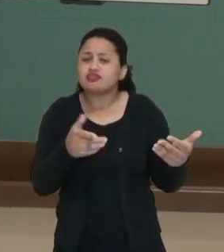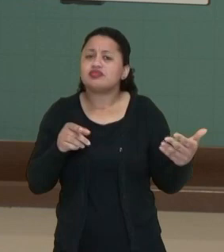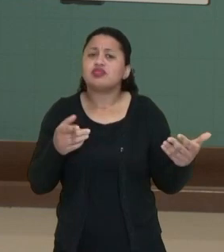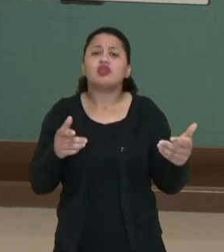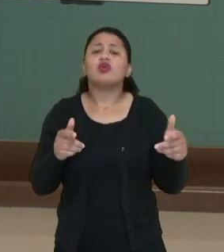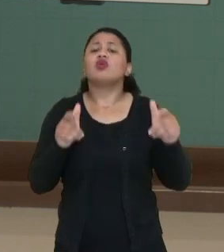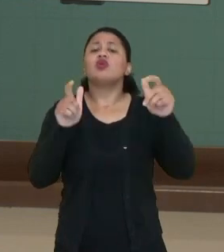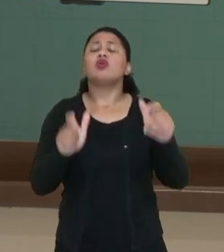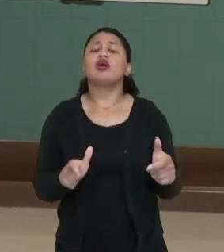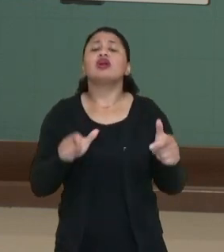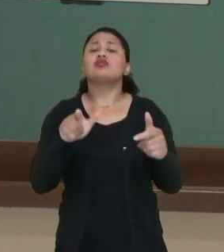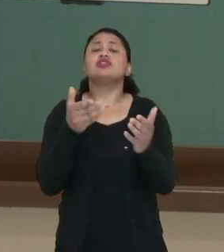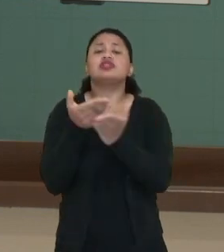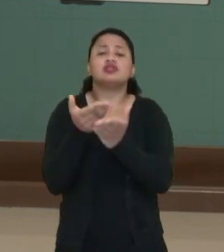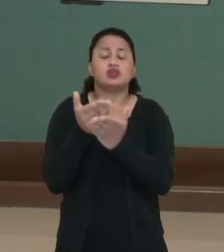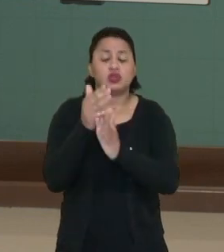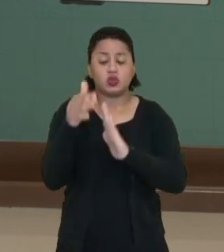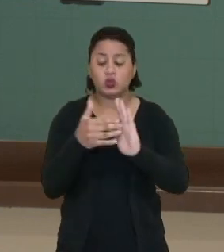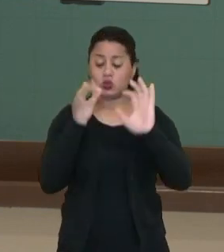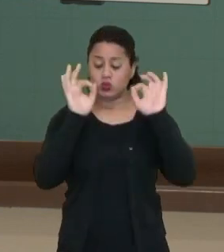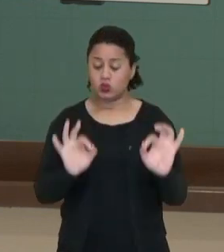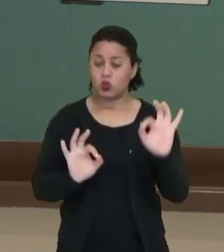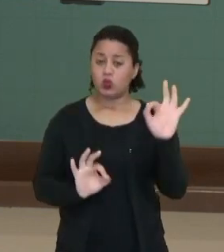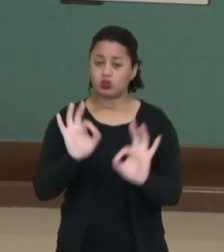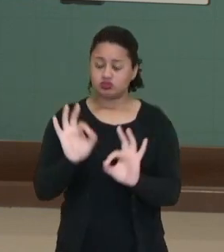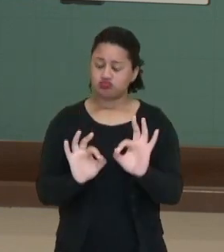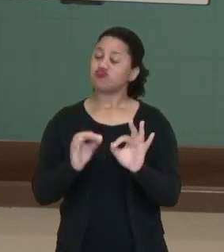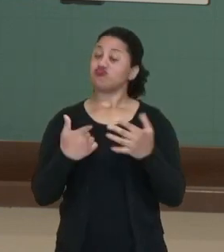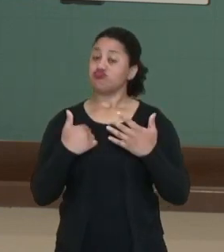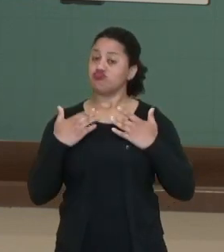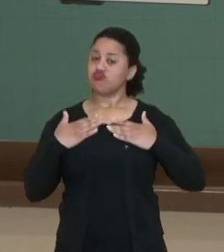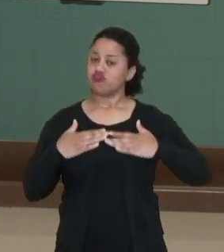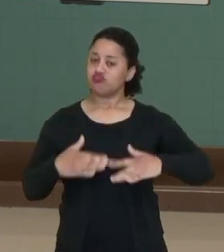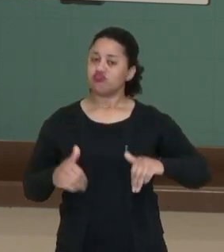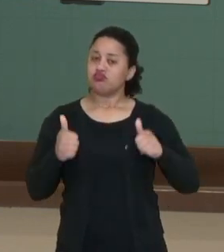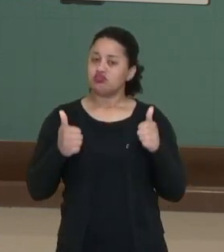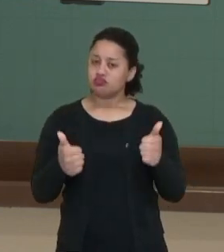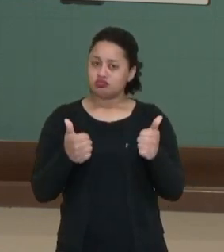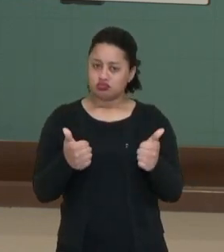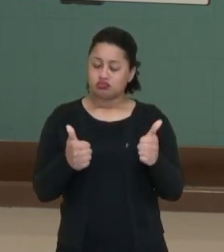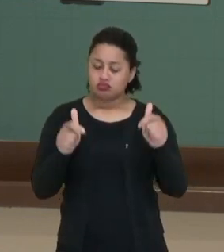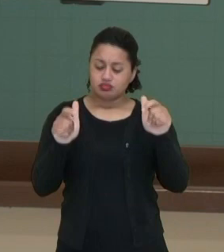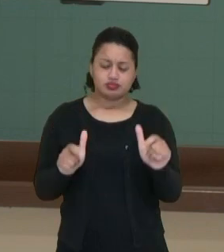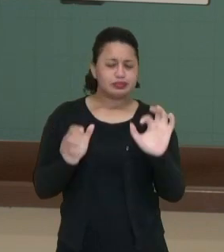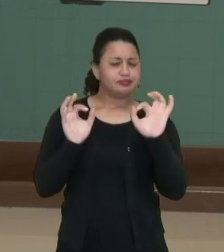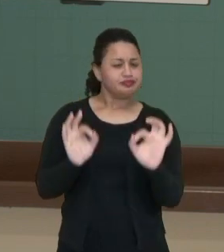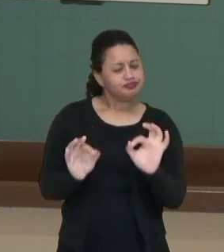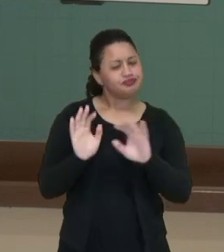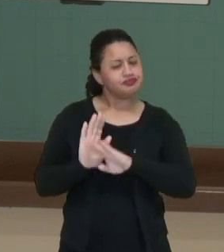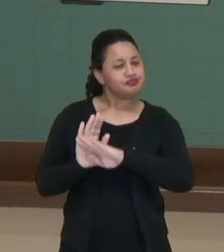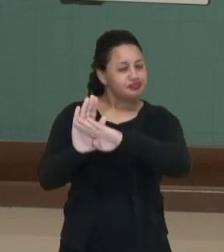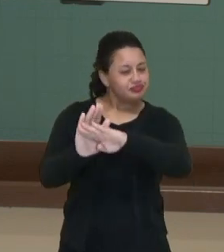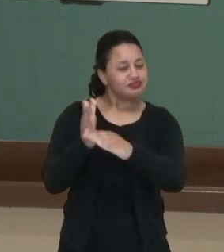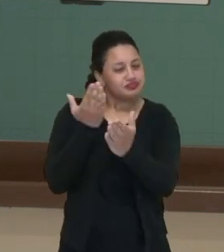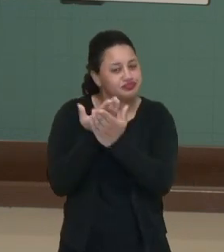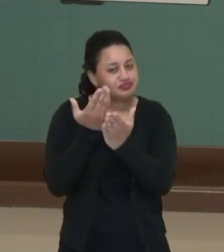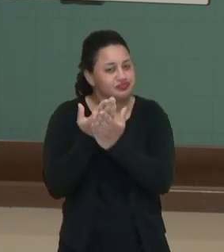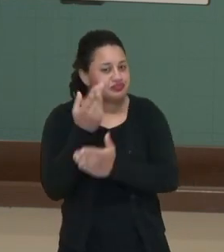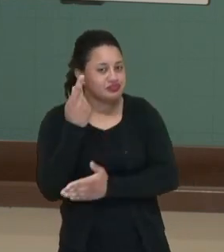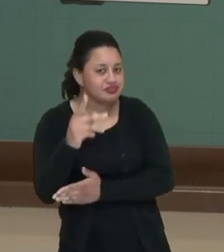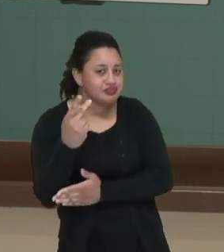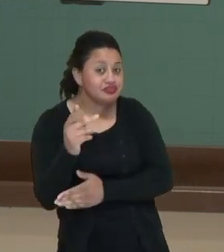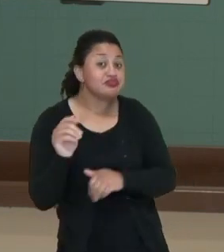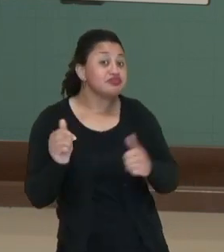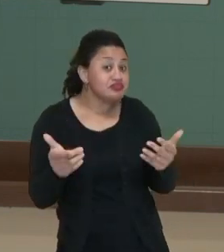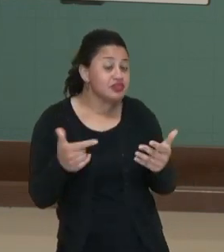teu ambiente? Está preparado? Está confortável? Como que está o espaço aí? Está favorecendo nos teus estudos? Ah,